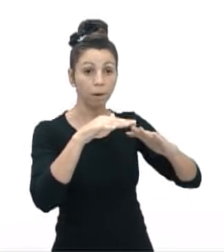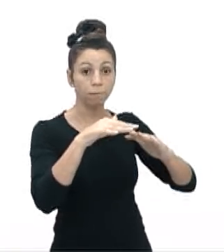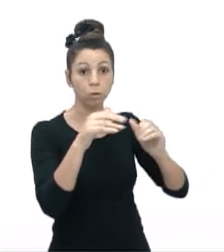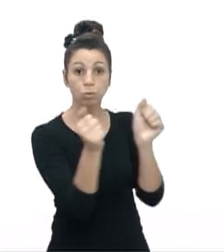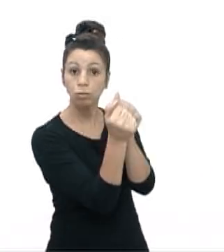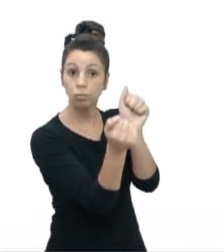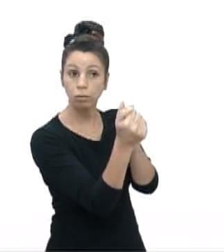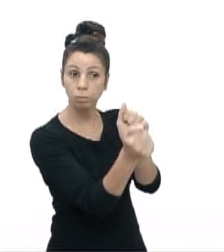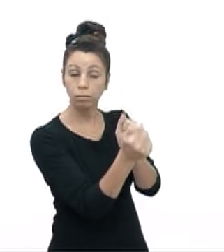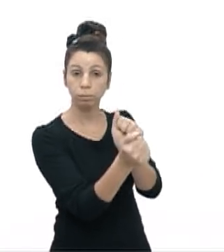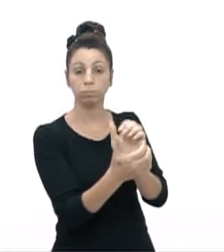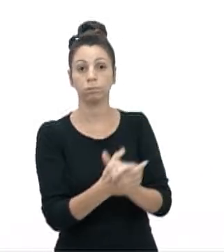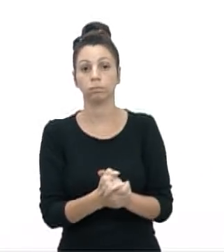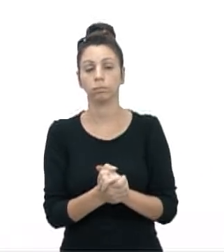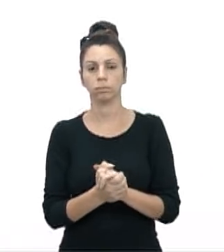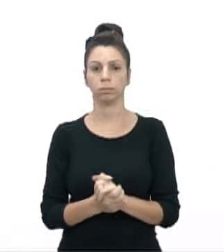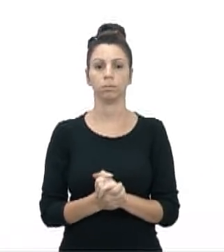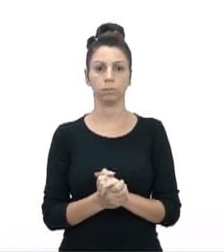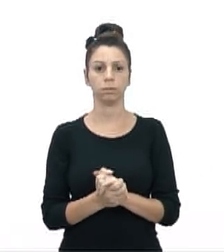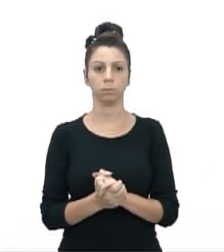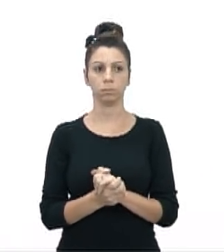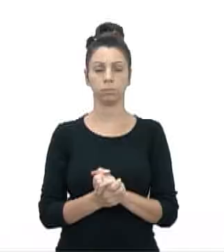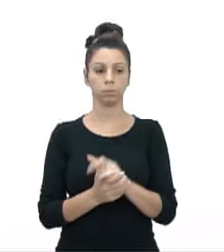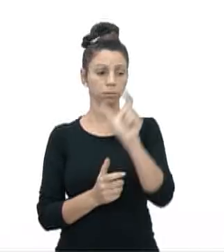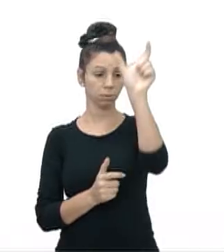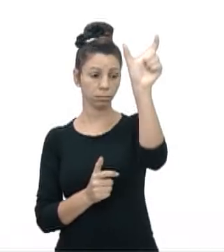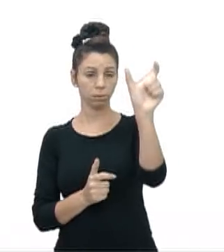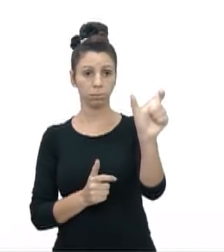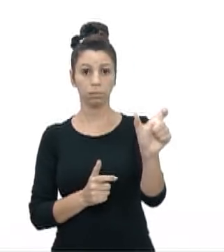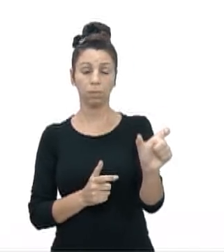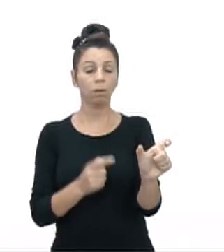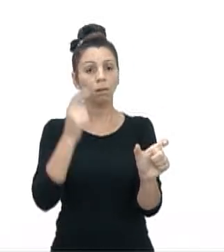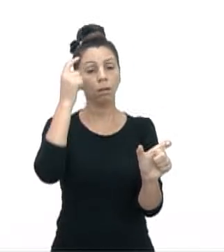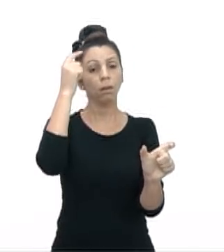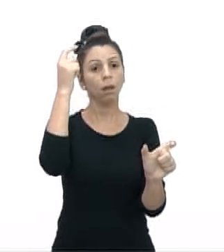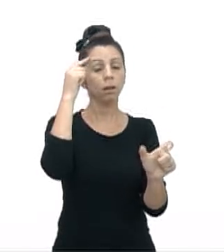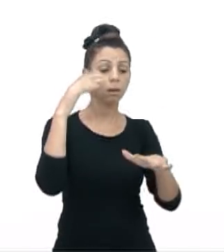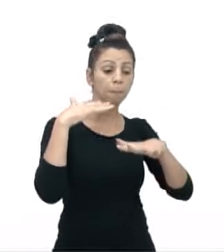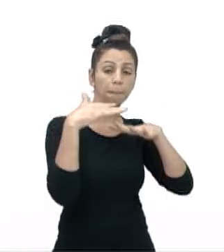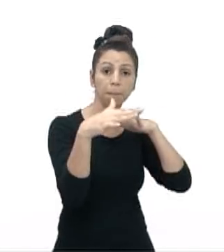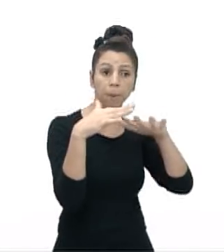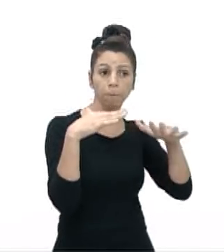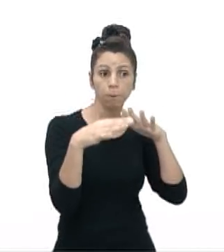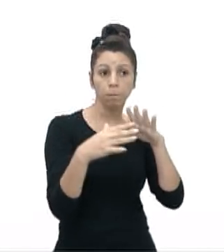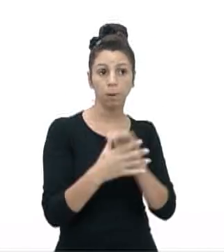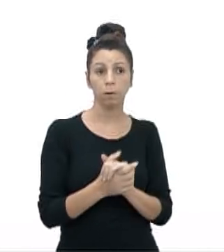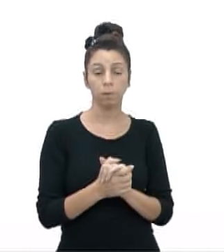disposição gráfica das palavras também denotam essa ideia de movimento, né?